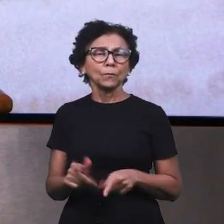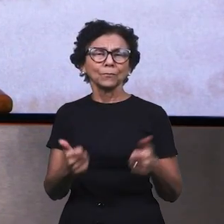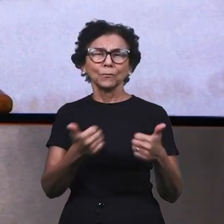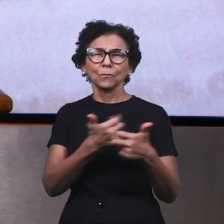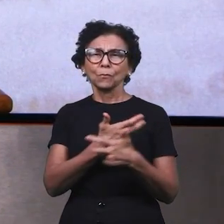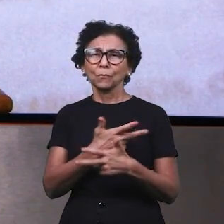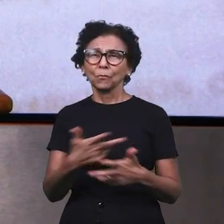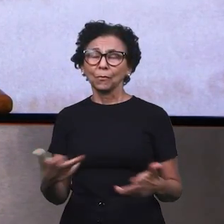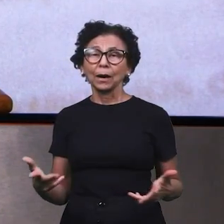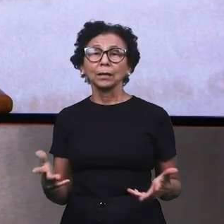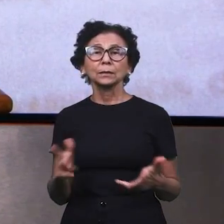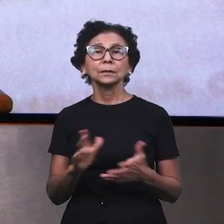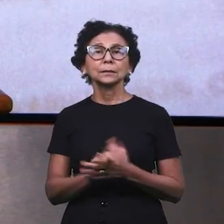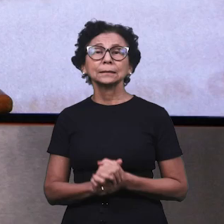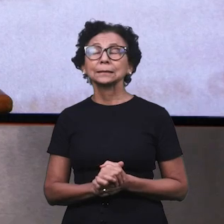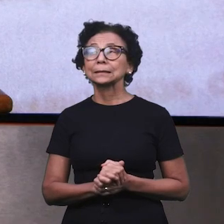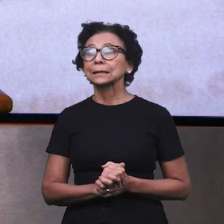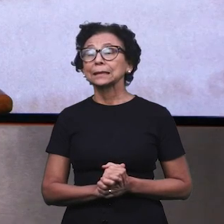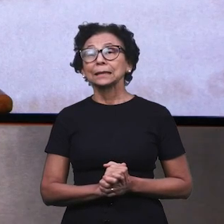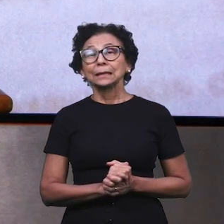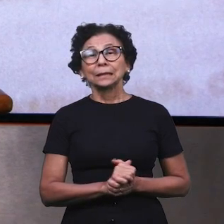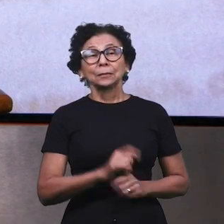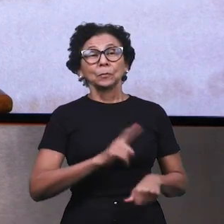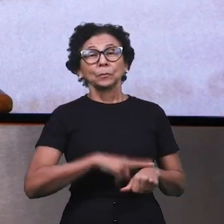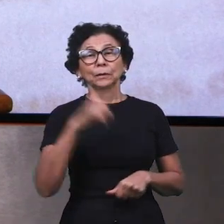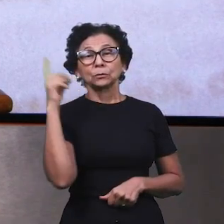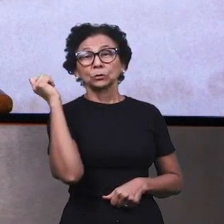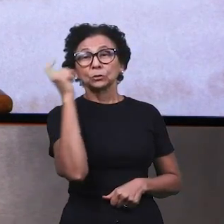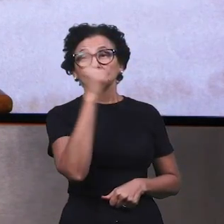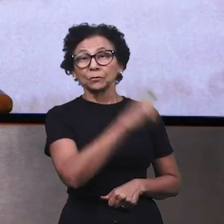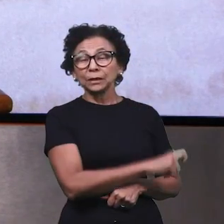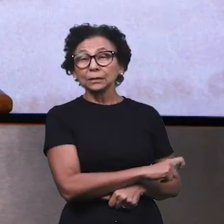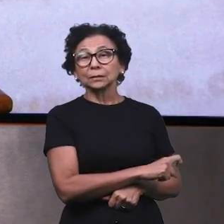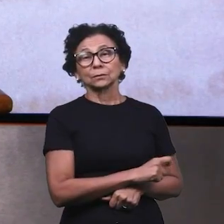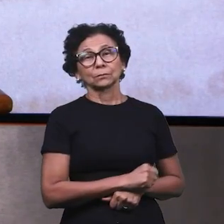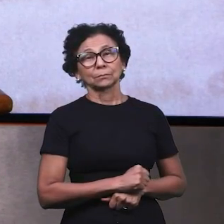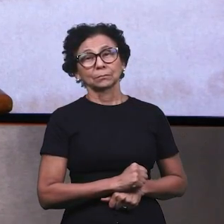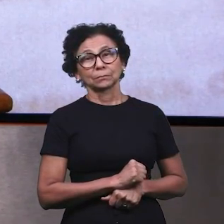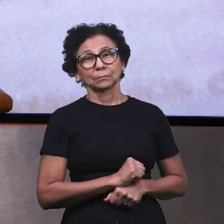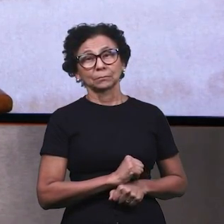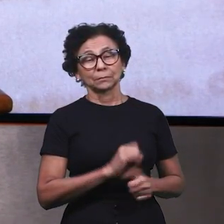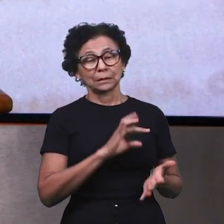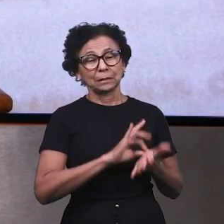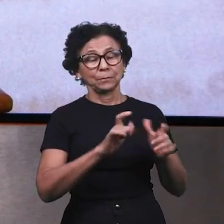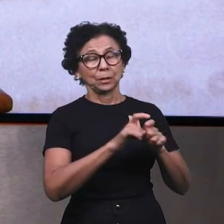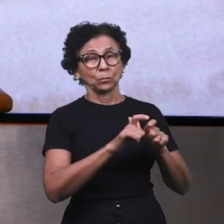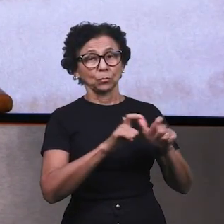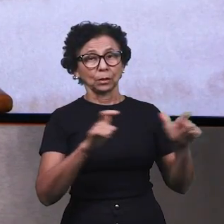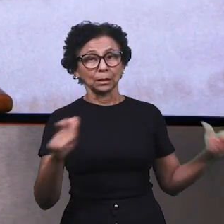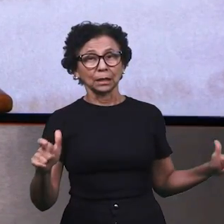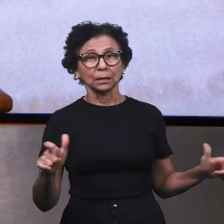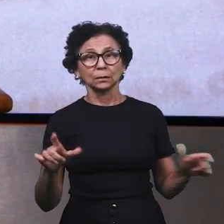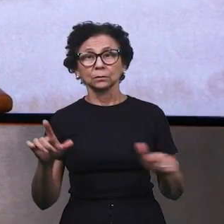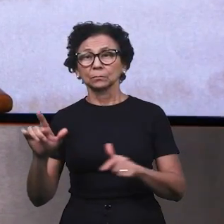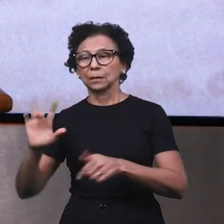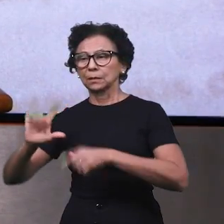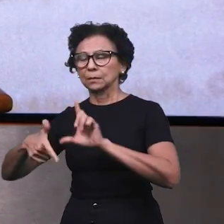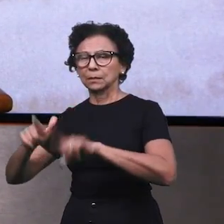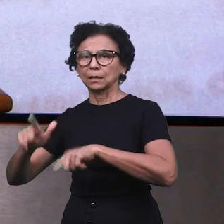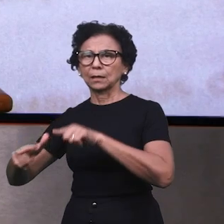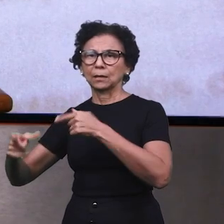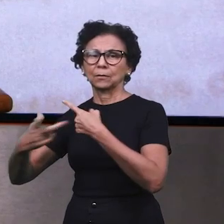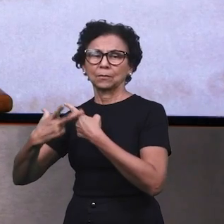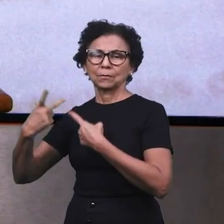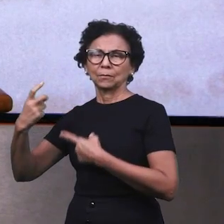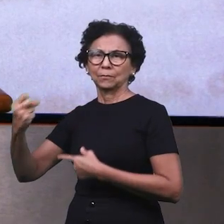eram transformadas em vitórias épicas, e o povo podia conhecer a dimensão do seu poder